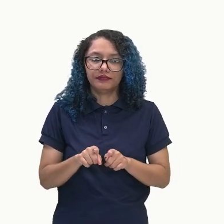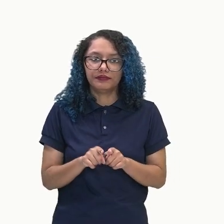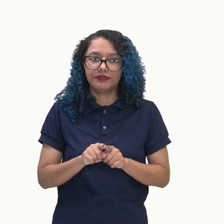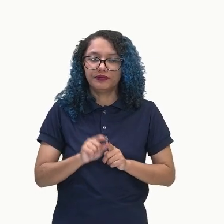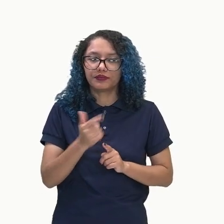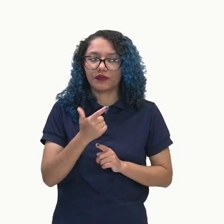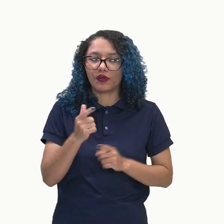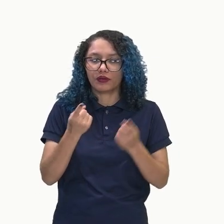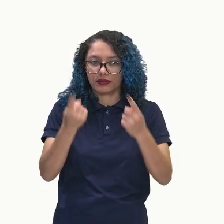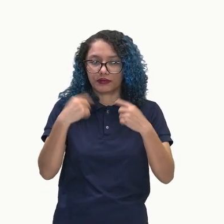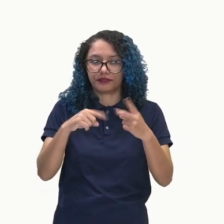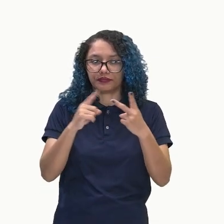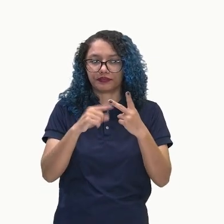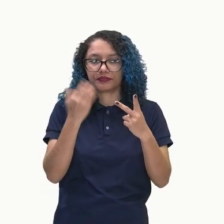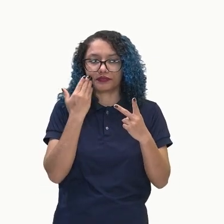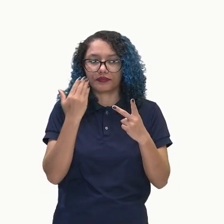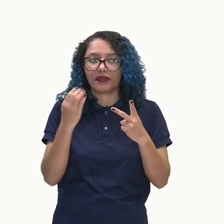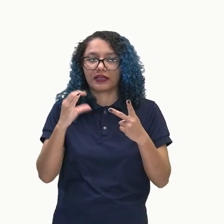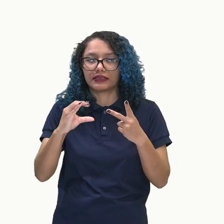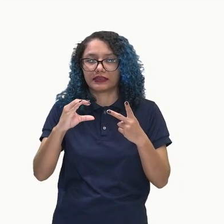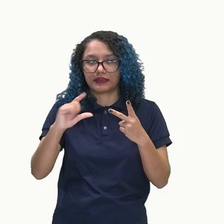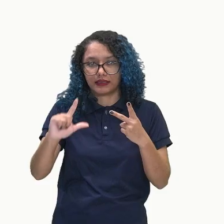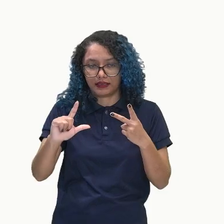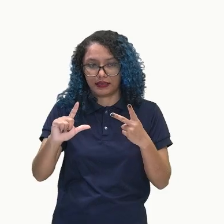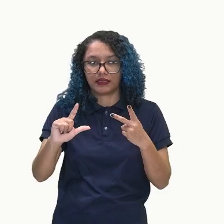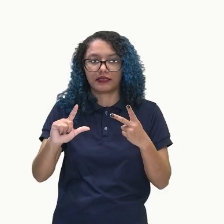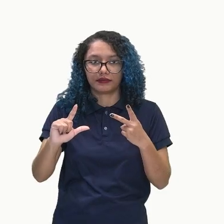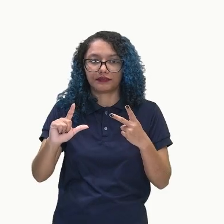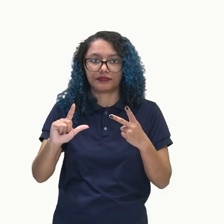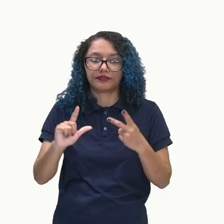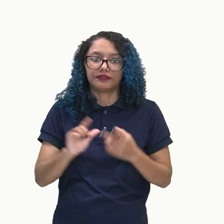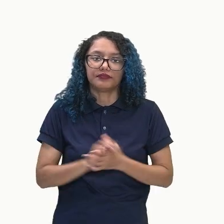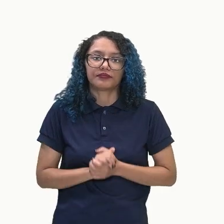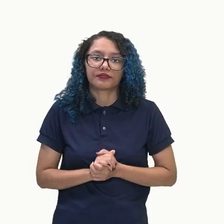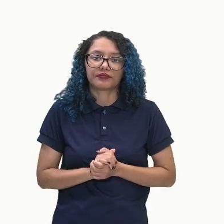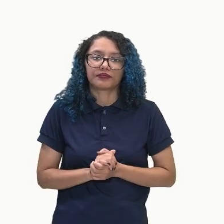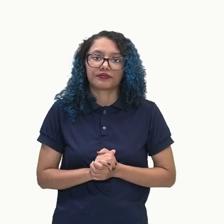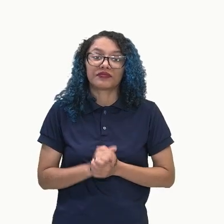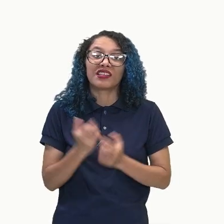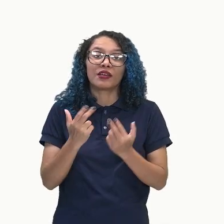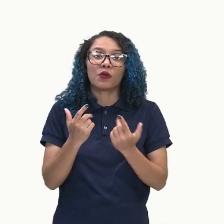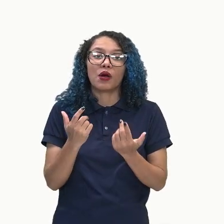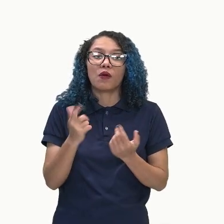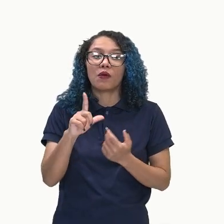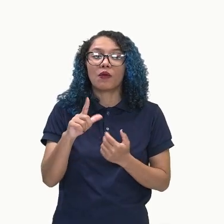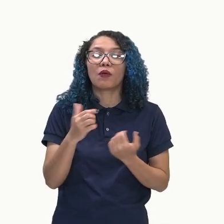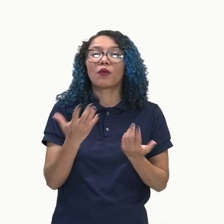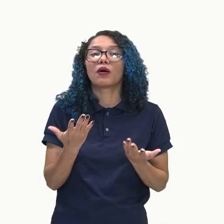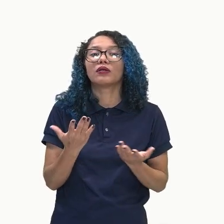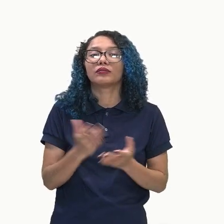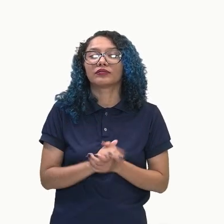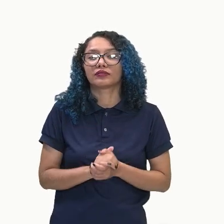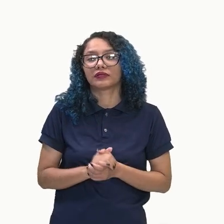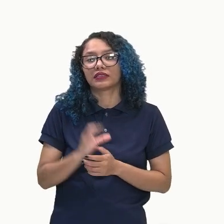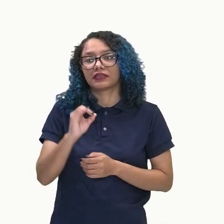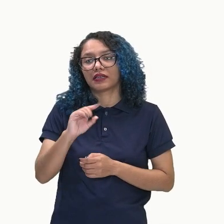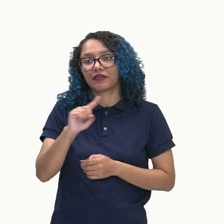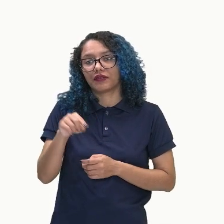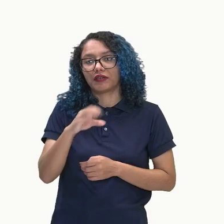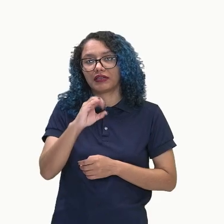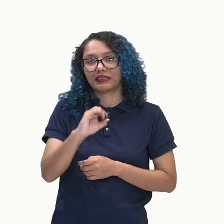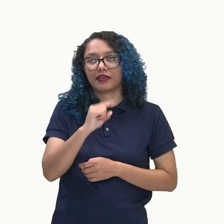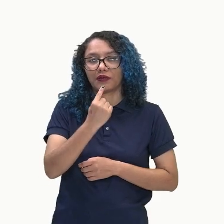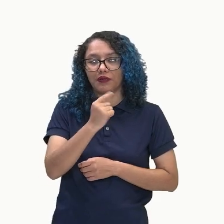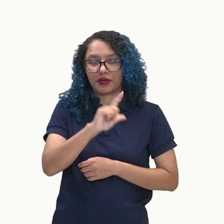o centilitro. O centilitro já corresponde ali a 1/100º do